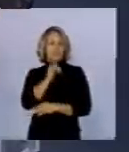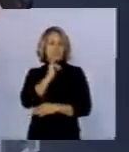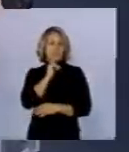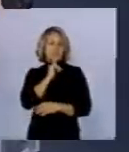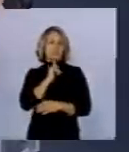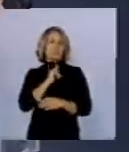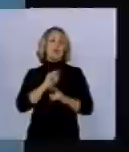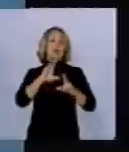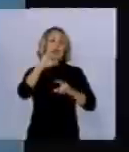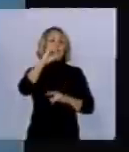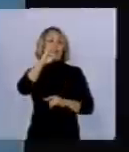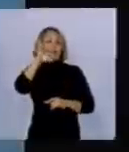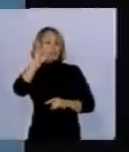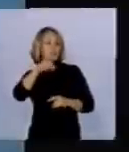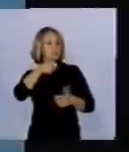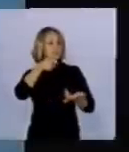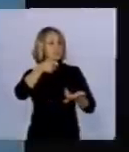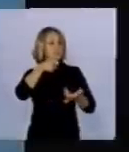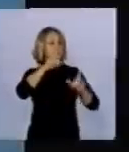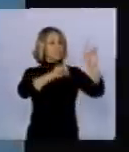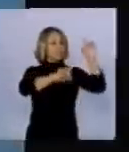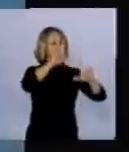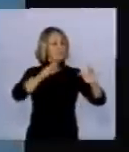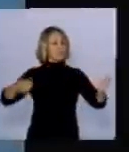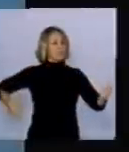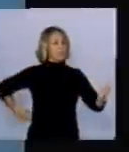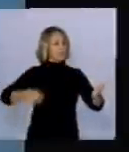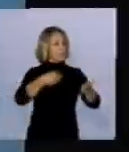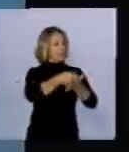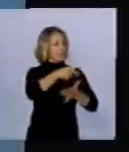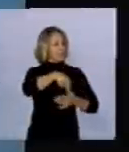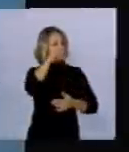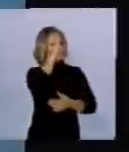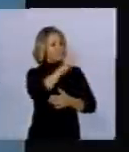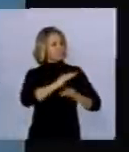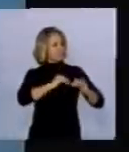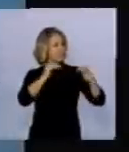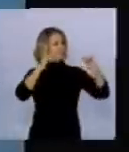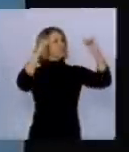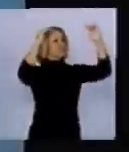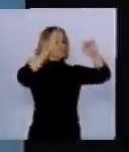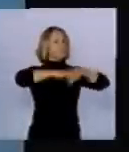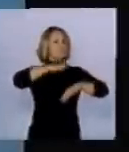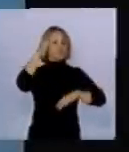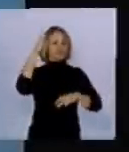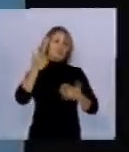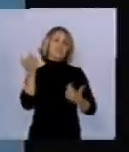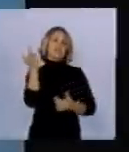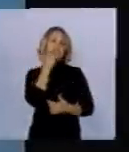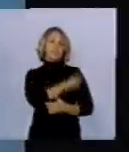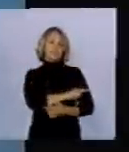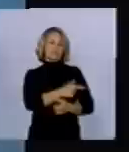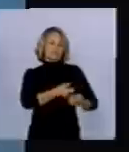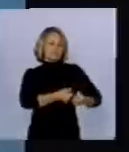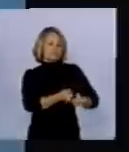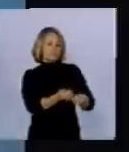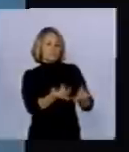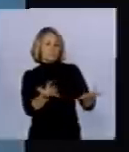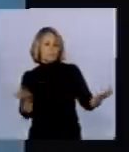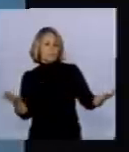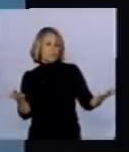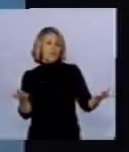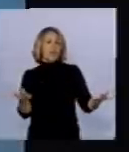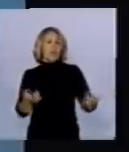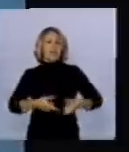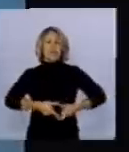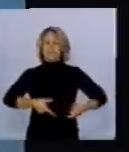30% ao ano segundo os dados da bta o potencial de crescimento ainda é enorme e tá longe de se esgotar